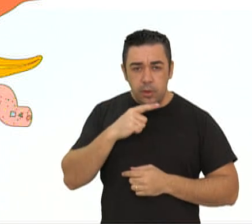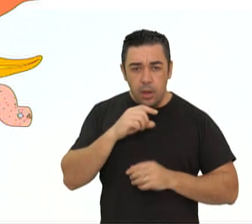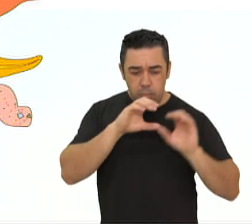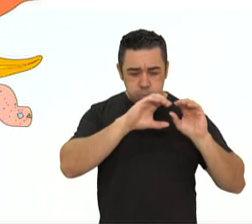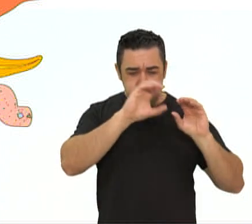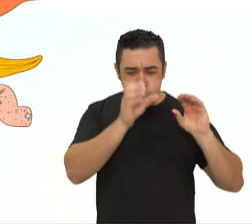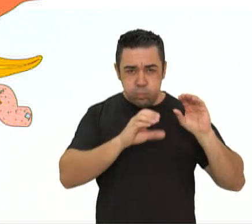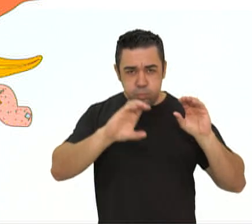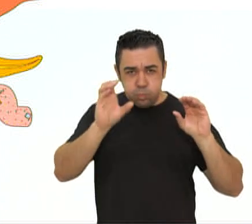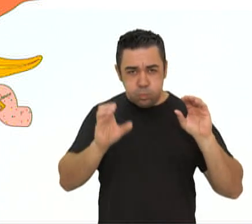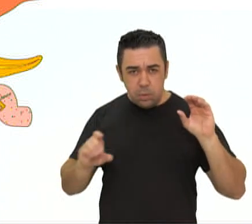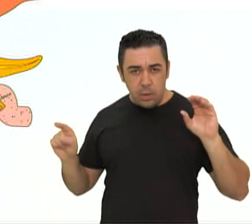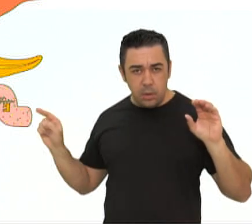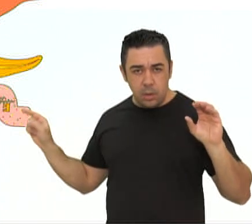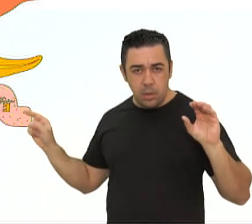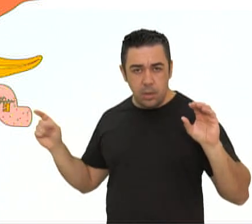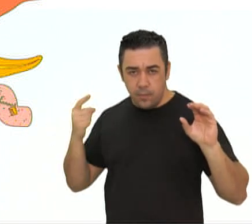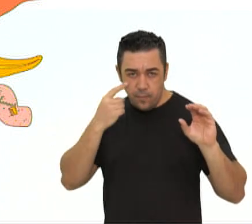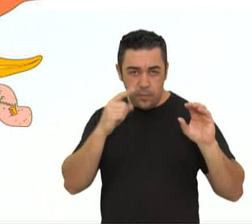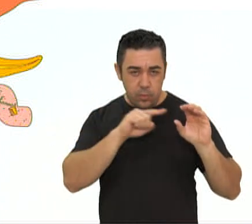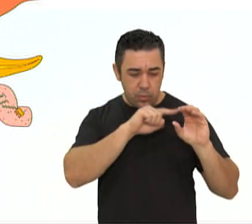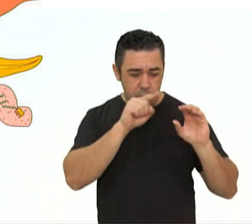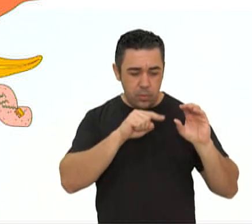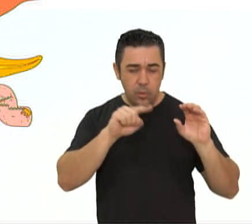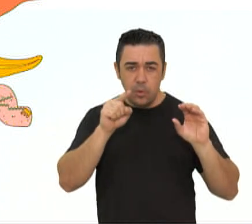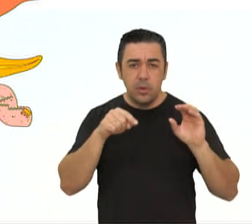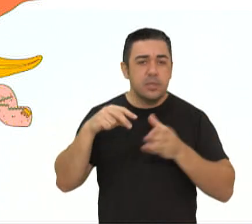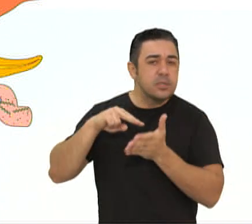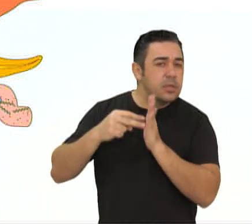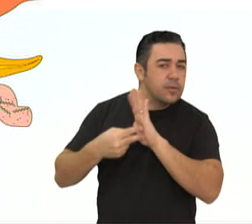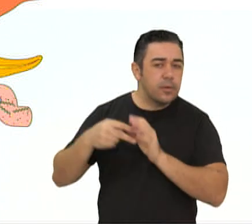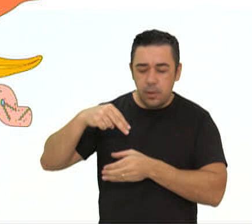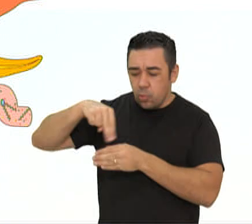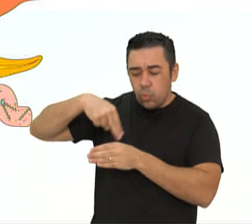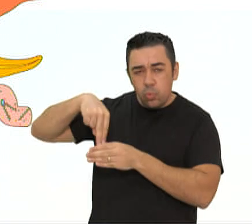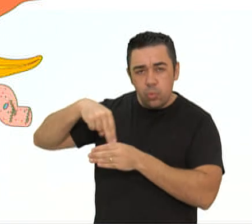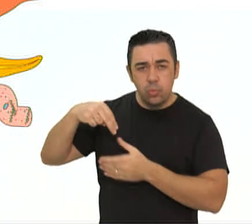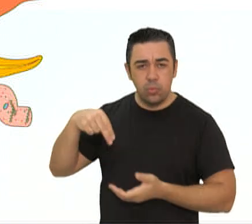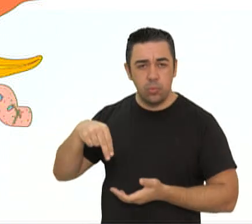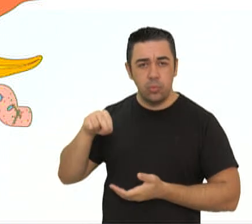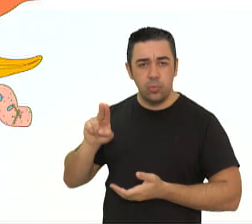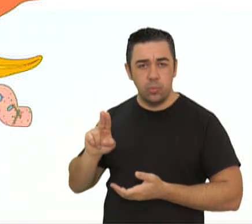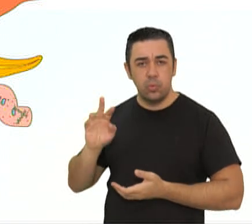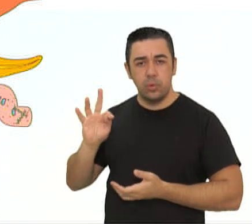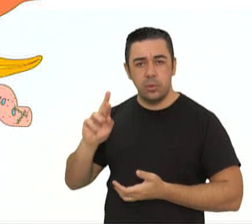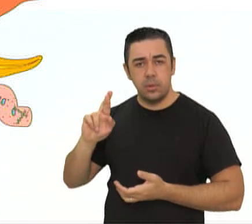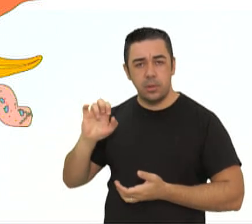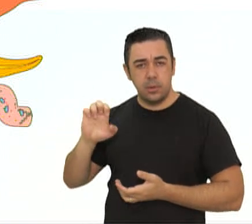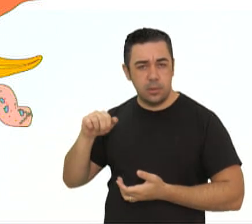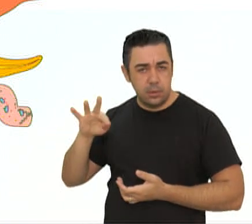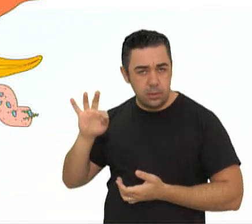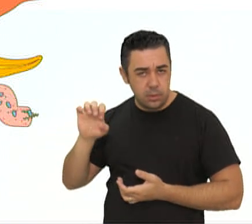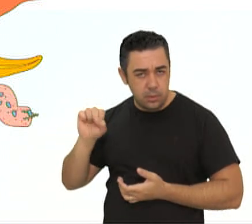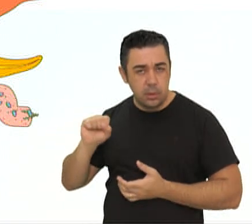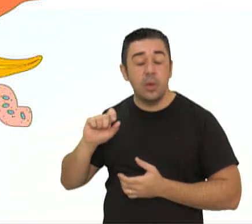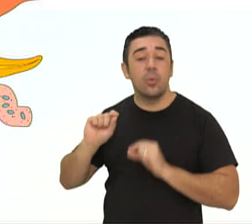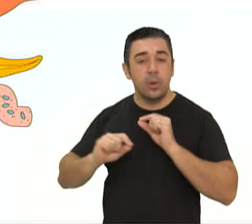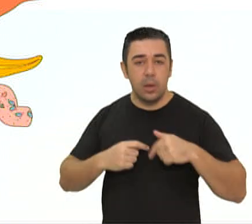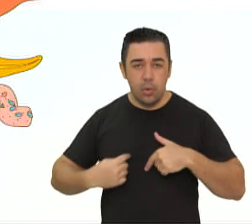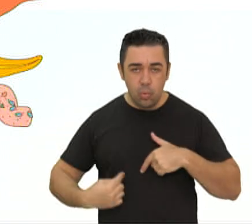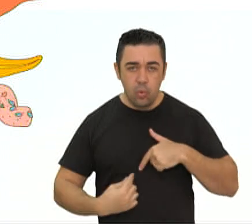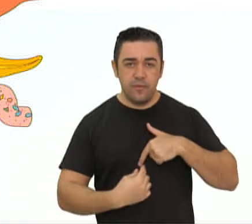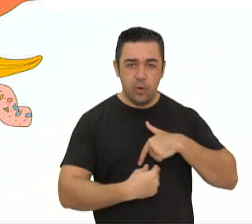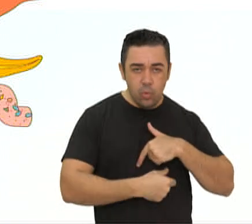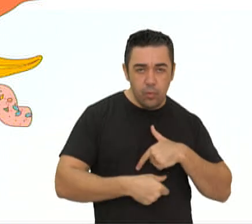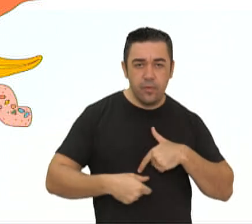elementos aqui, né, quadradinhos, triângulos, estão representando os nutrientes, tá? Que vão passando por essas curvas e vão